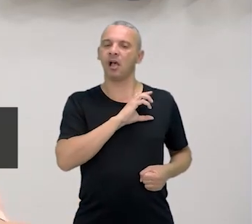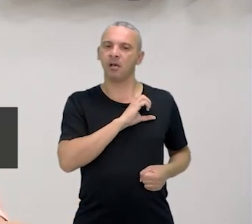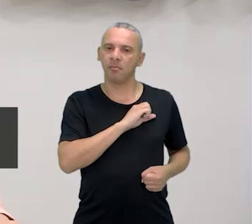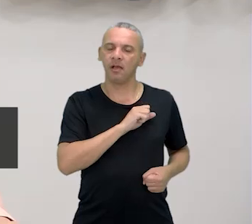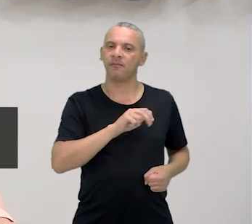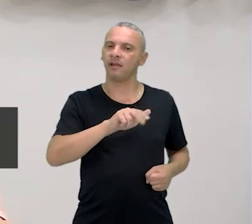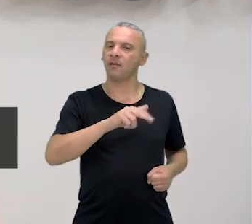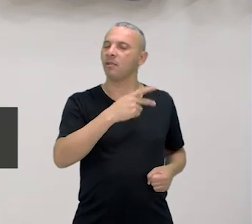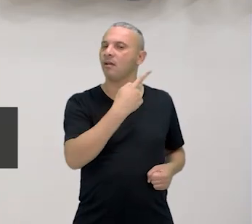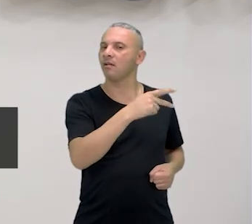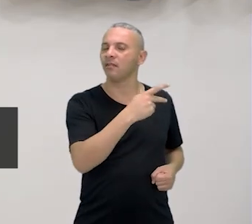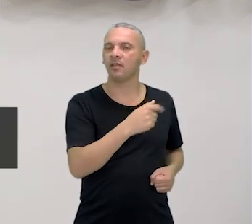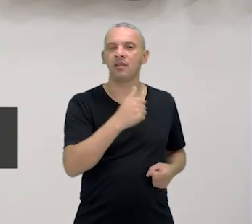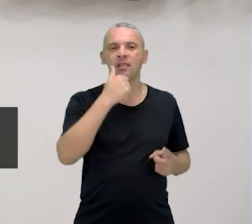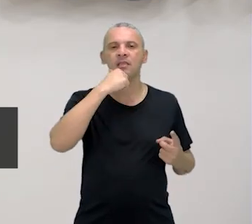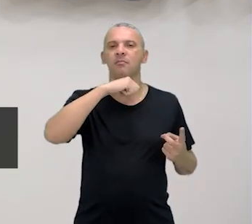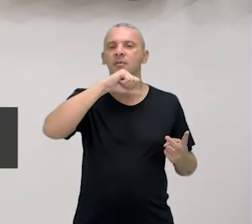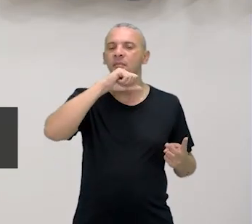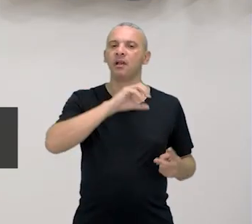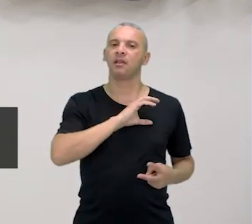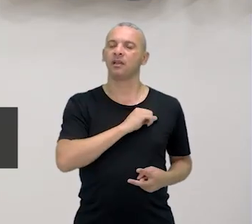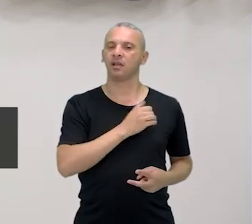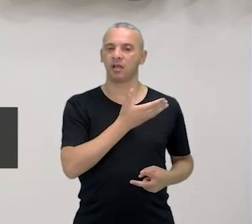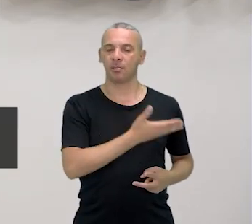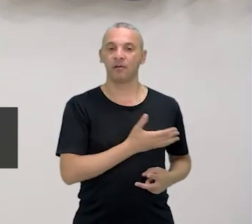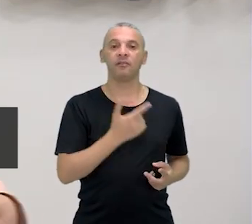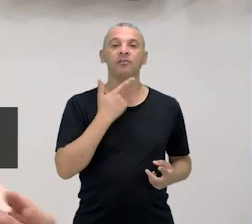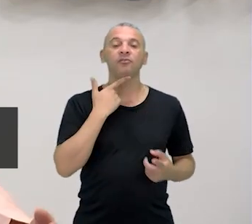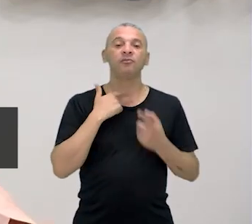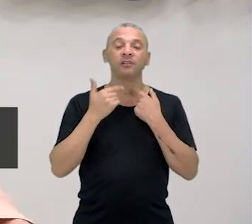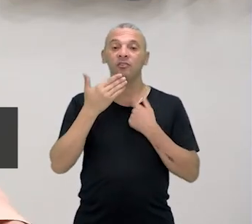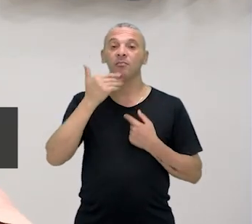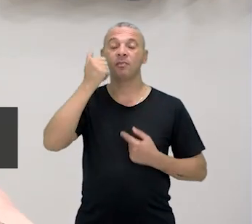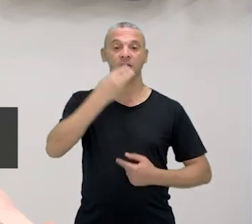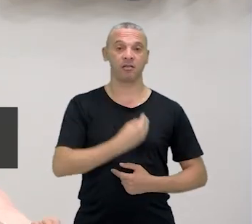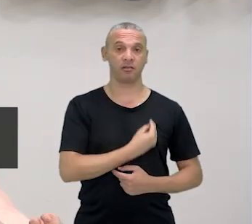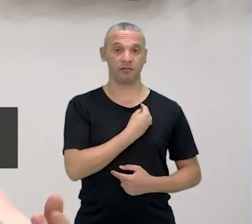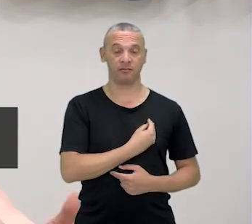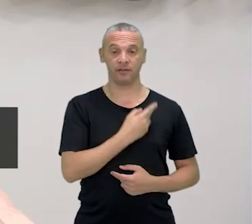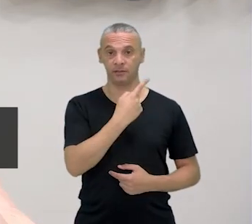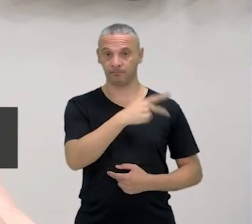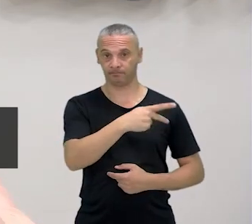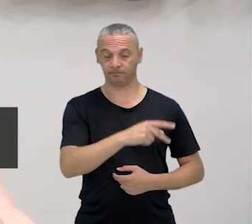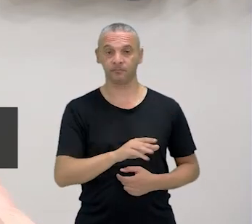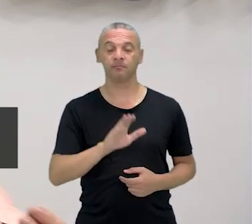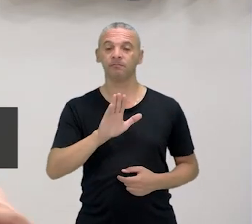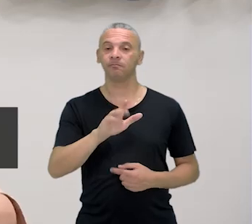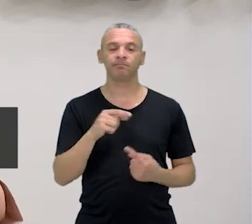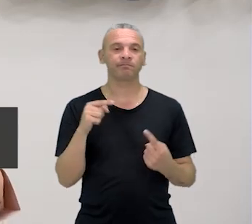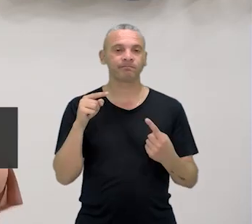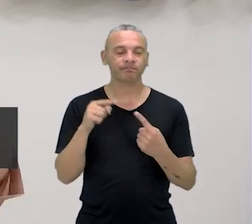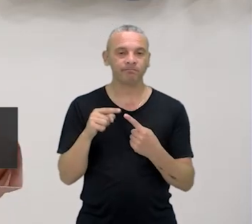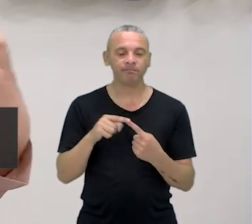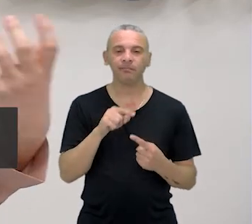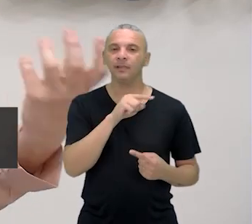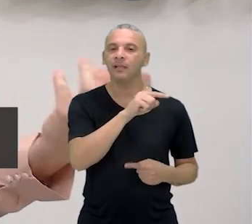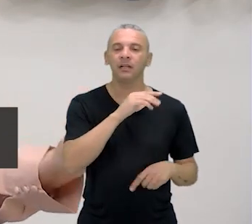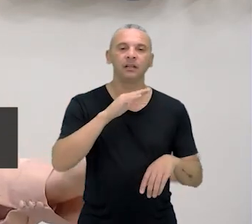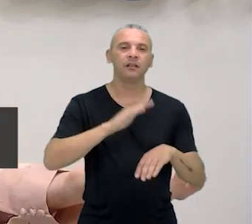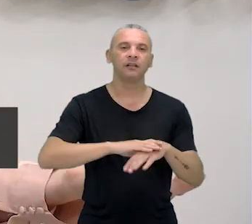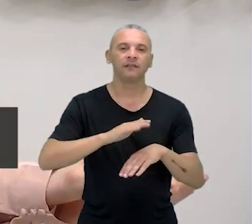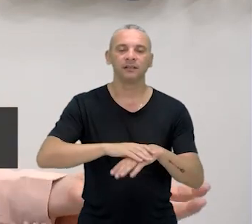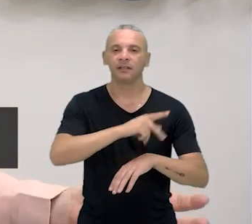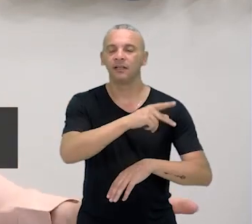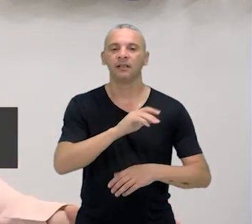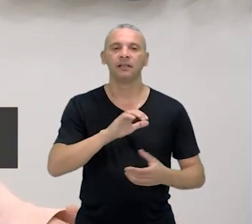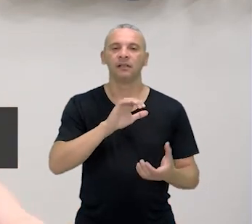irmãs, pela mãe, ele queria melhorar a vida delas, ele entende o amor assim. Em ele fazendo um bom